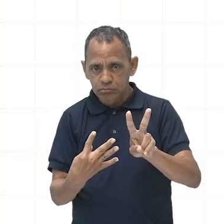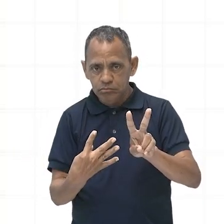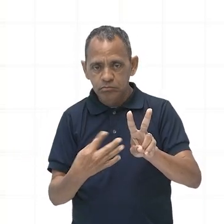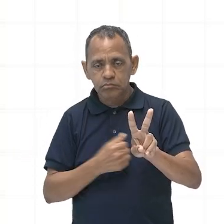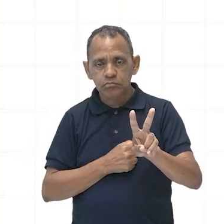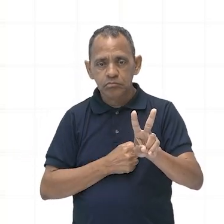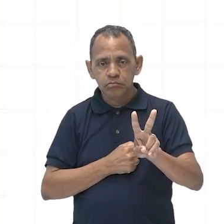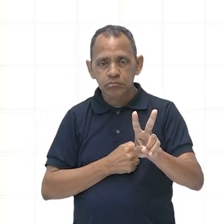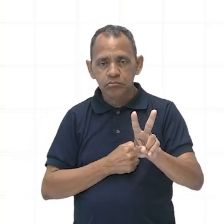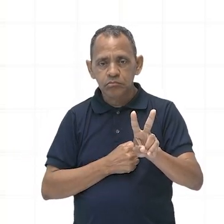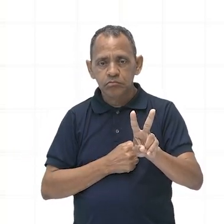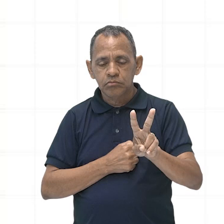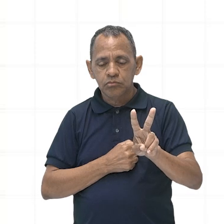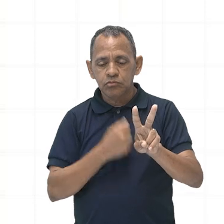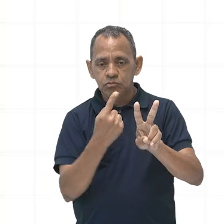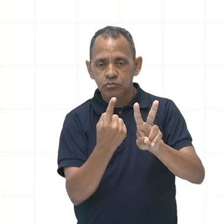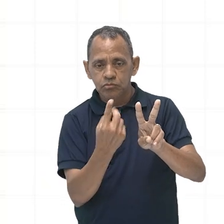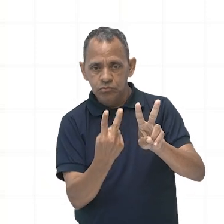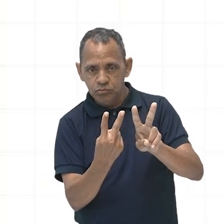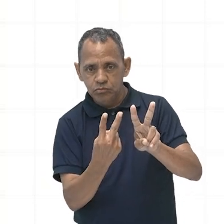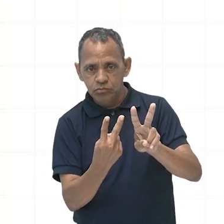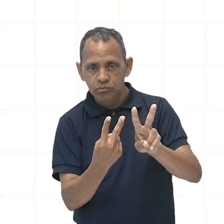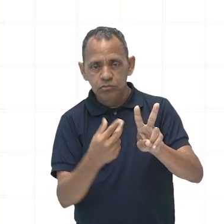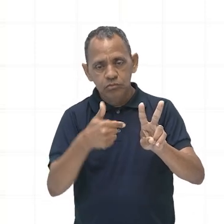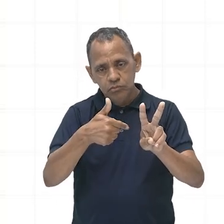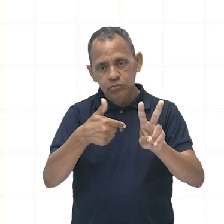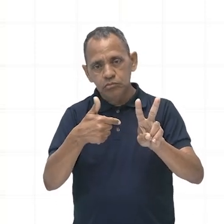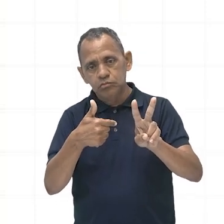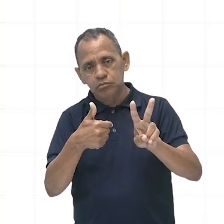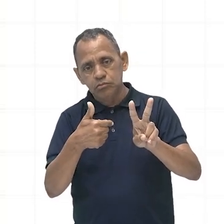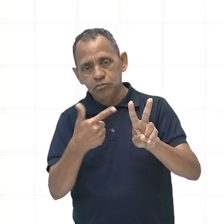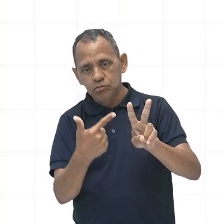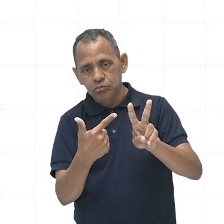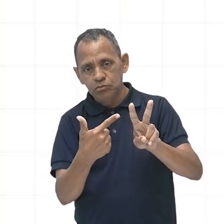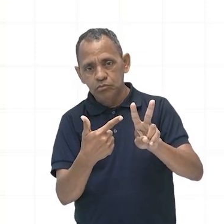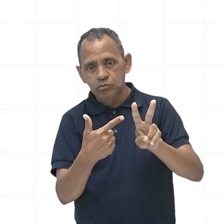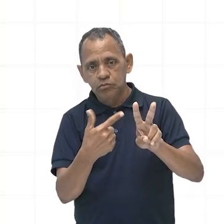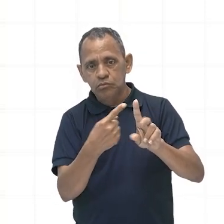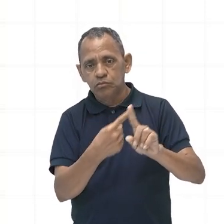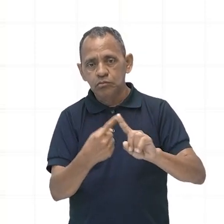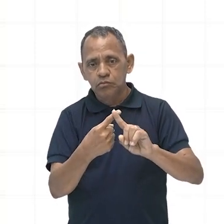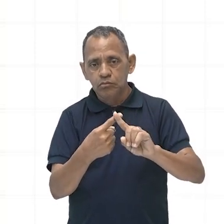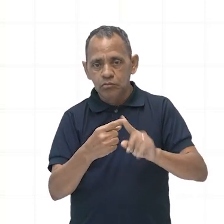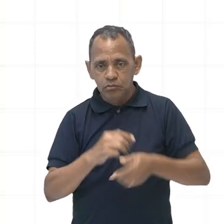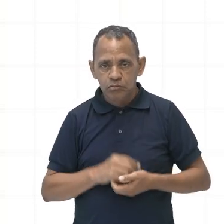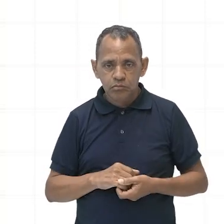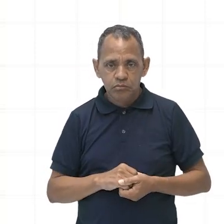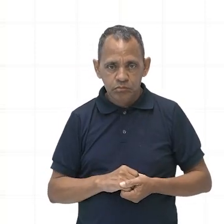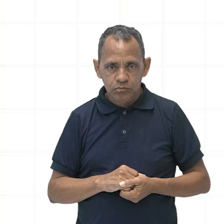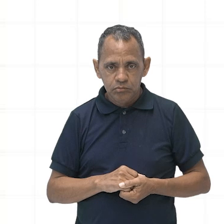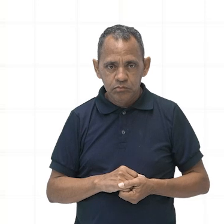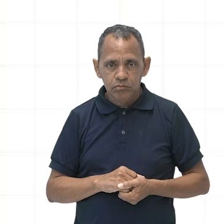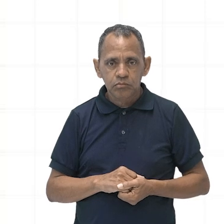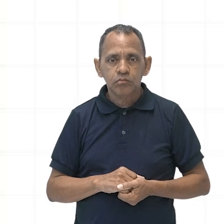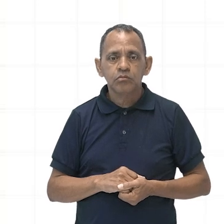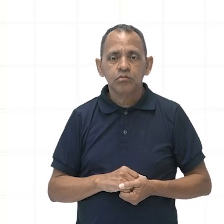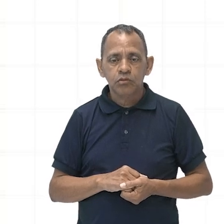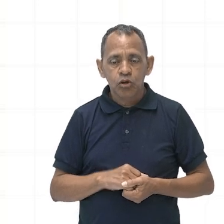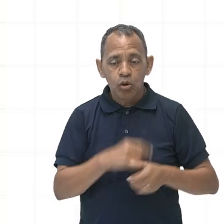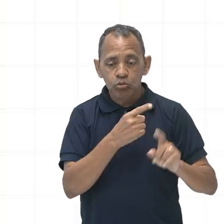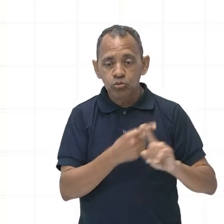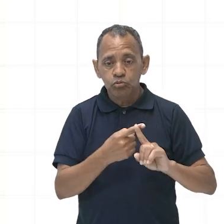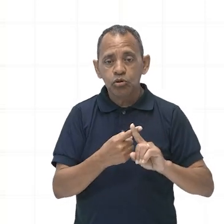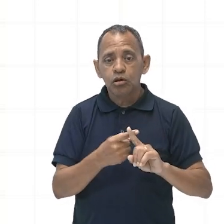12. Então, vai ficar 3 meios vezes... Aqui, ó, vou aplicar a propriedade 5. Vou multiplicar os